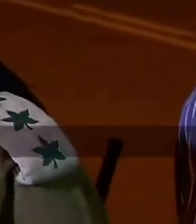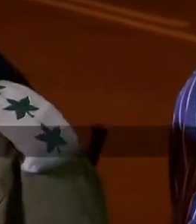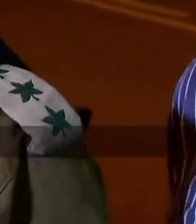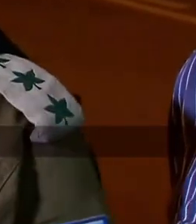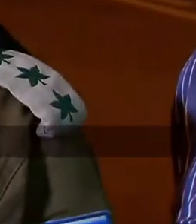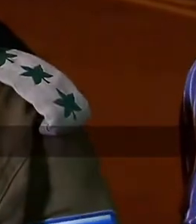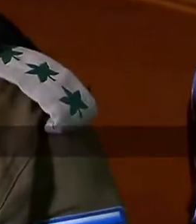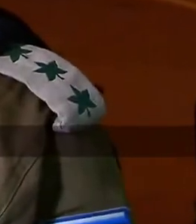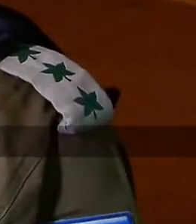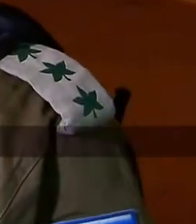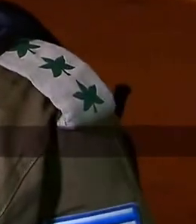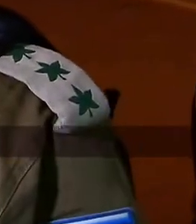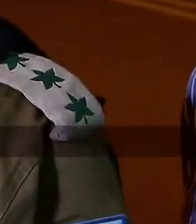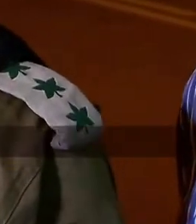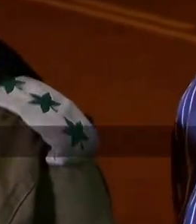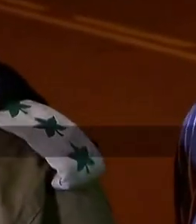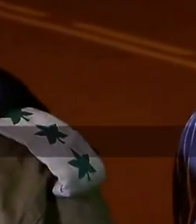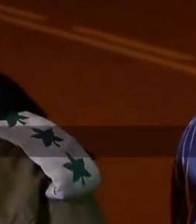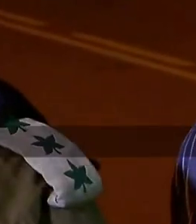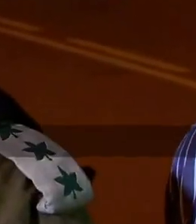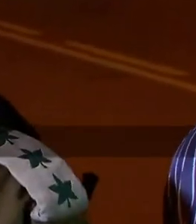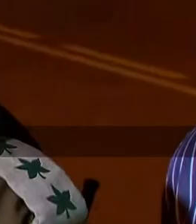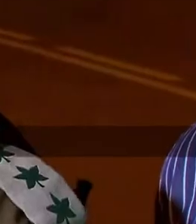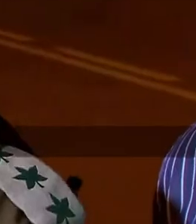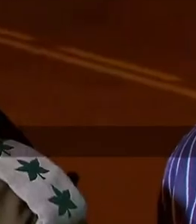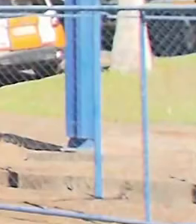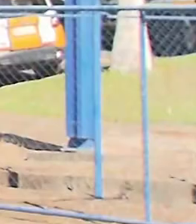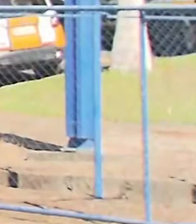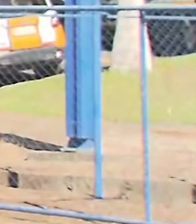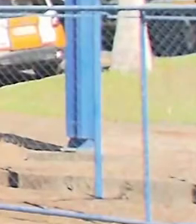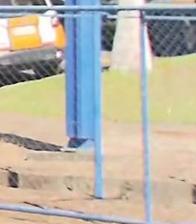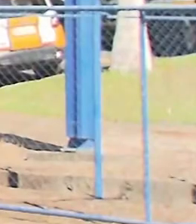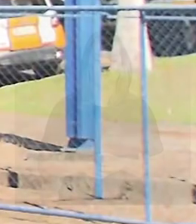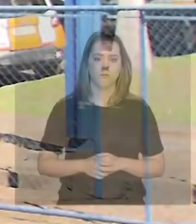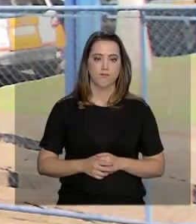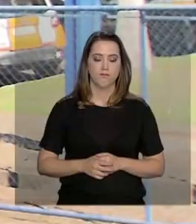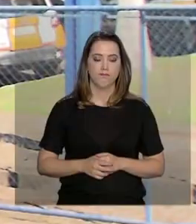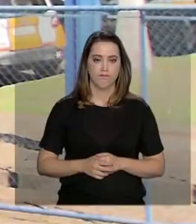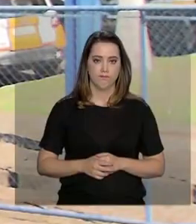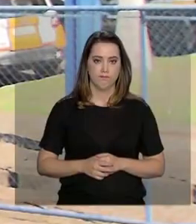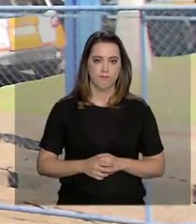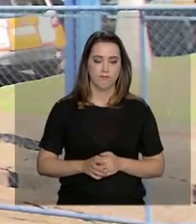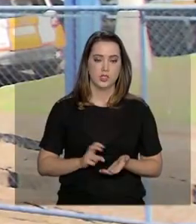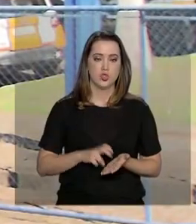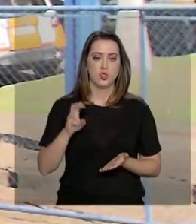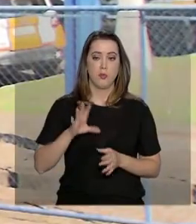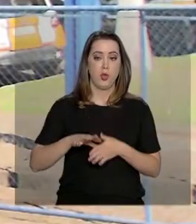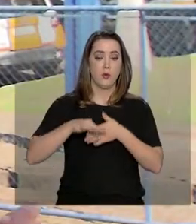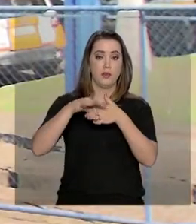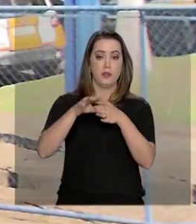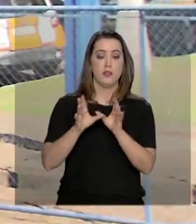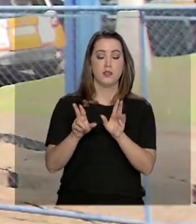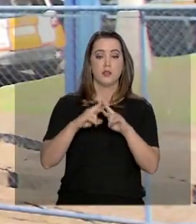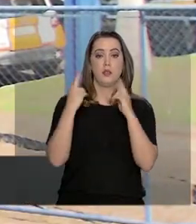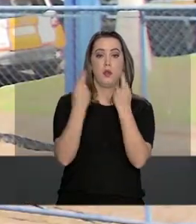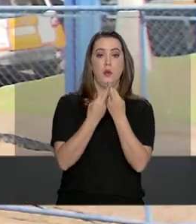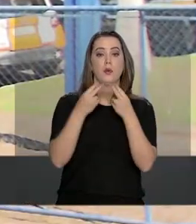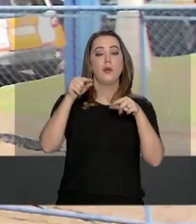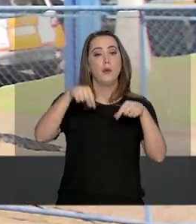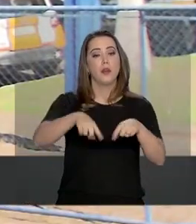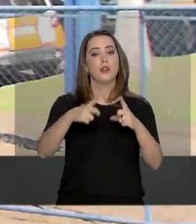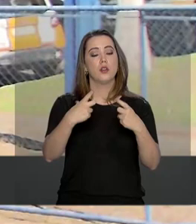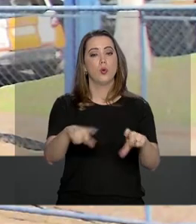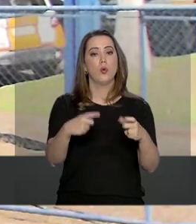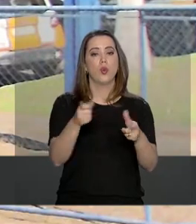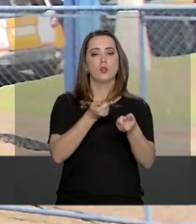find and to rescue as much as people as we can. Logo cedo, o comandante dos israelenses se reuniu aqui no centro de